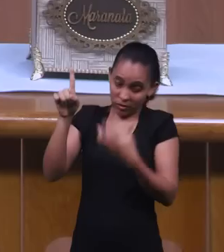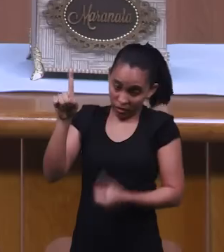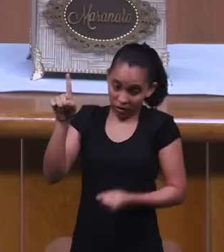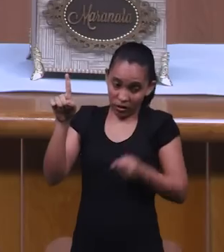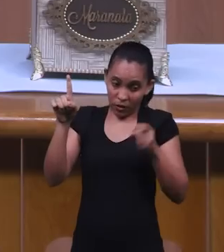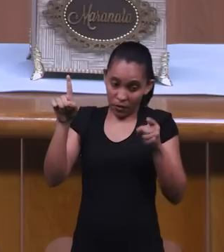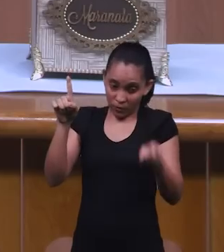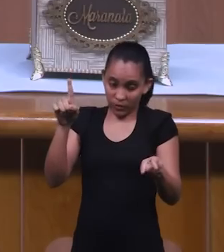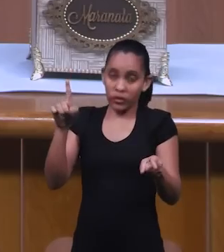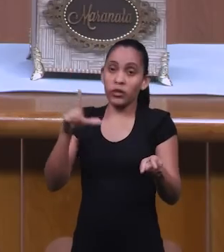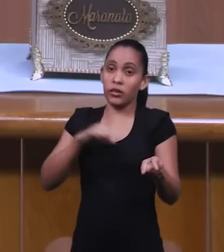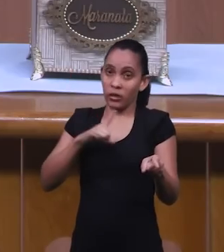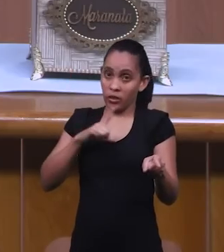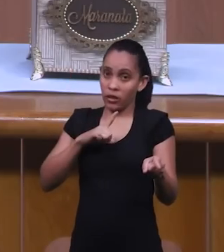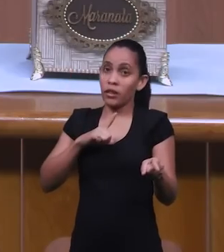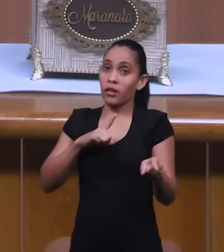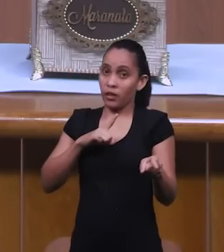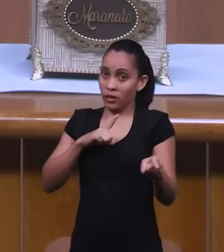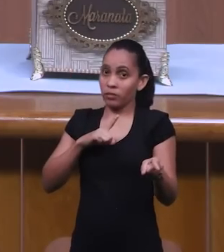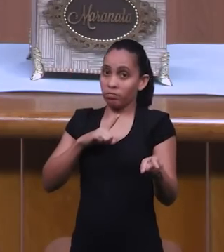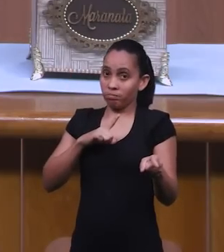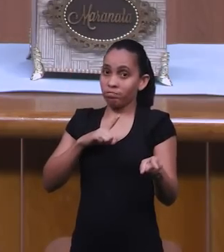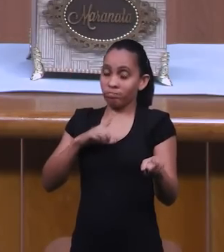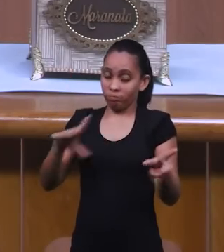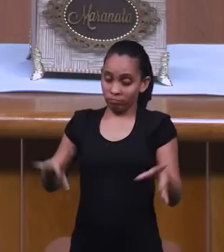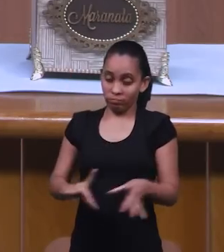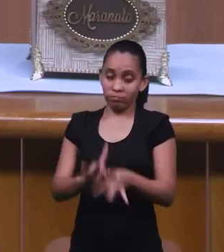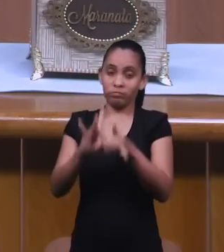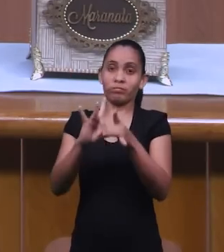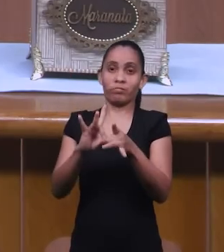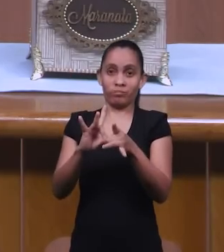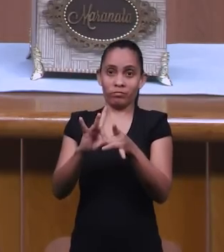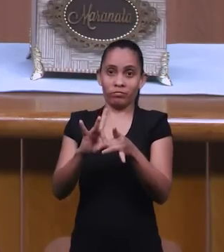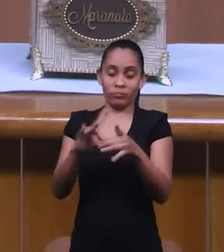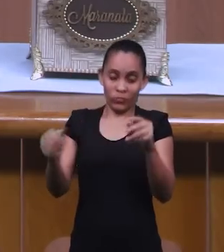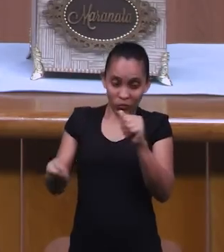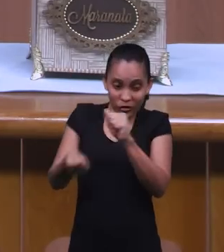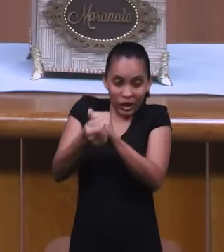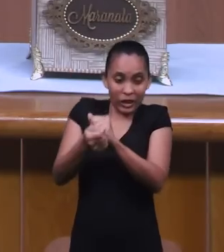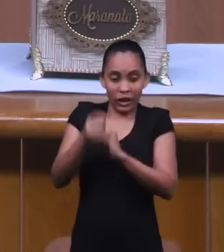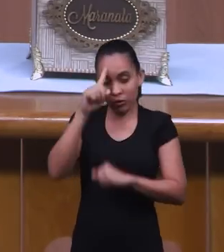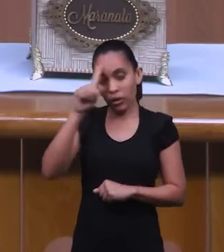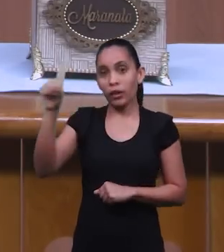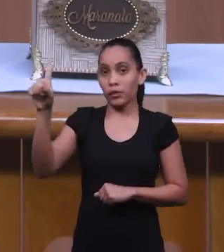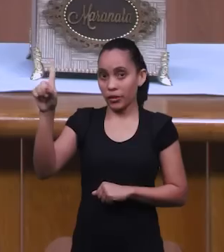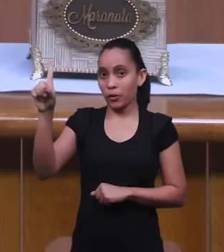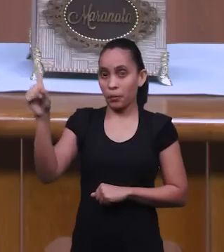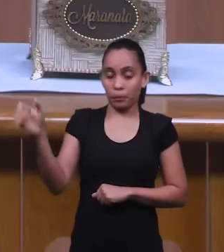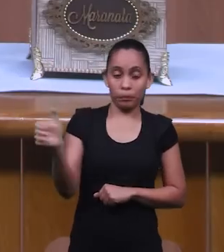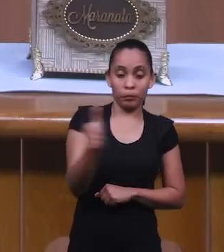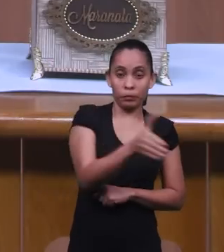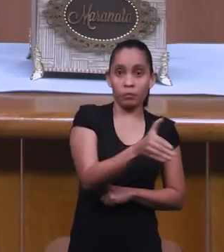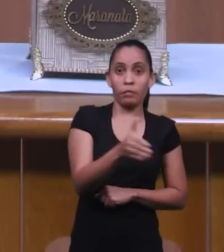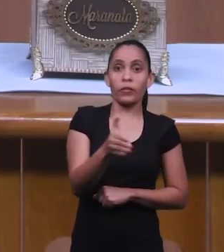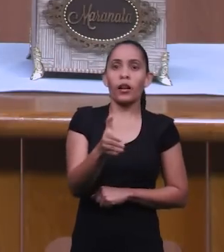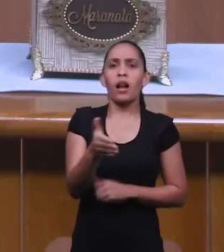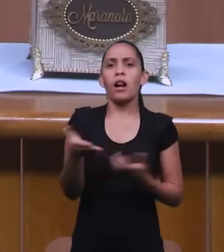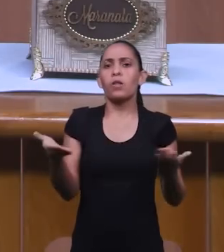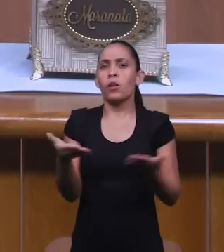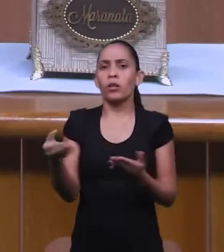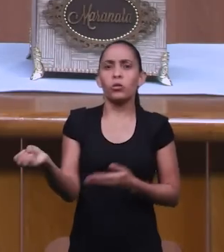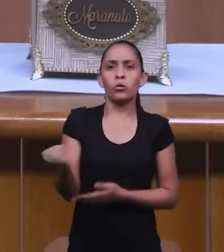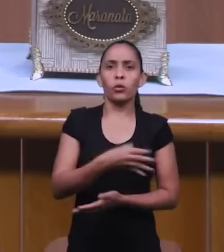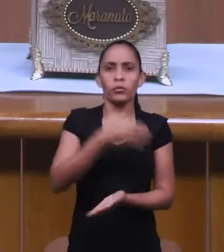será considerado pertencente ao reino do Senhor. É isso. A igreja, aí entrando no